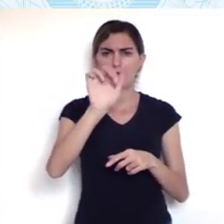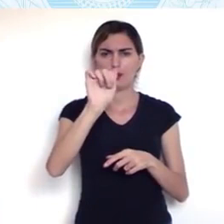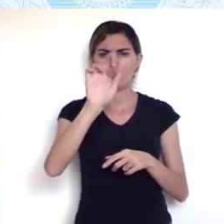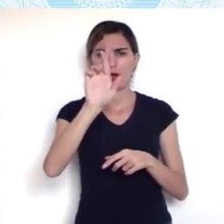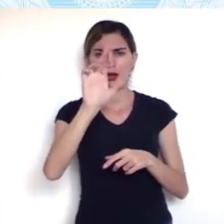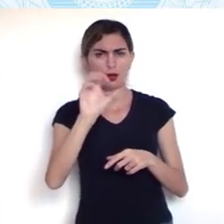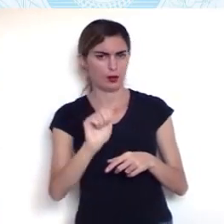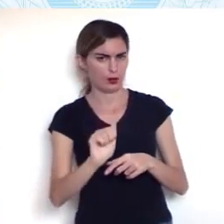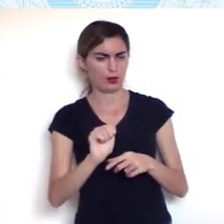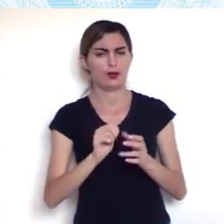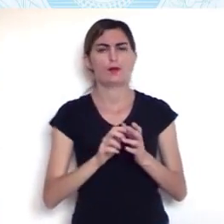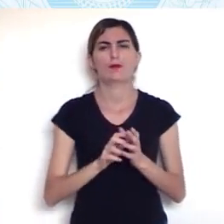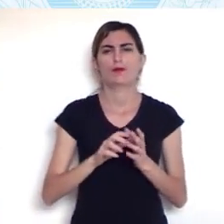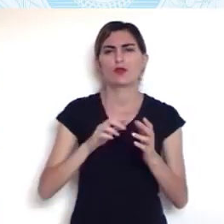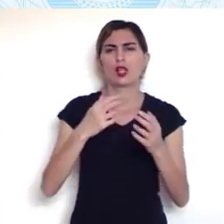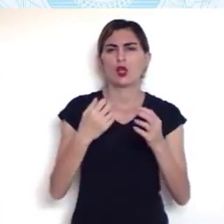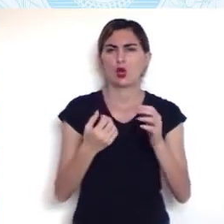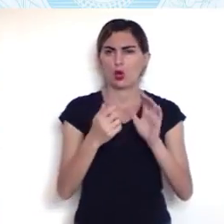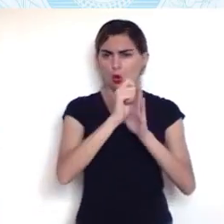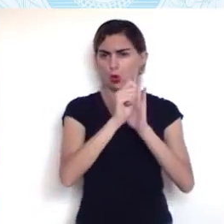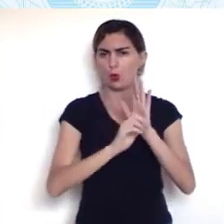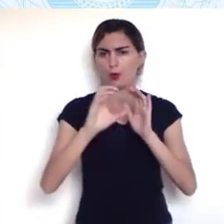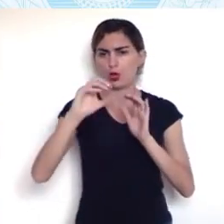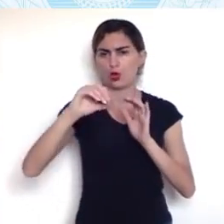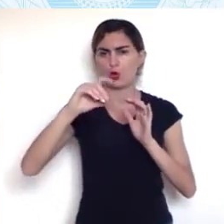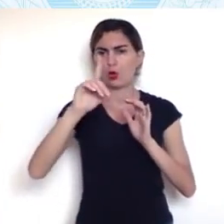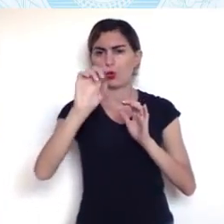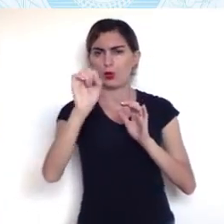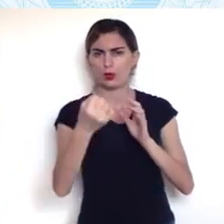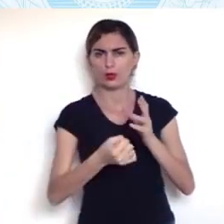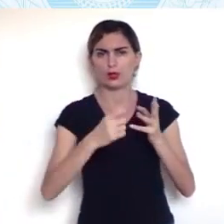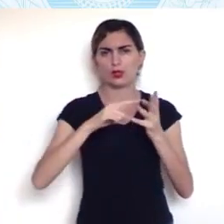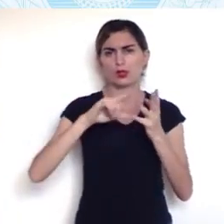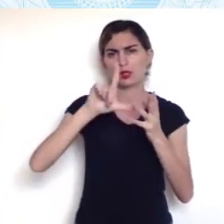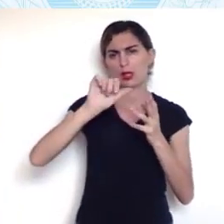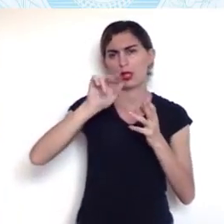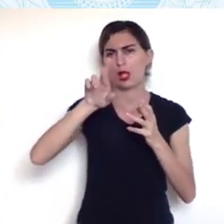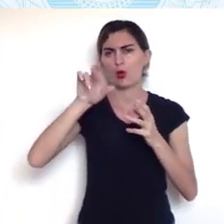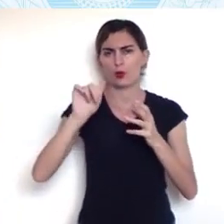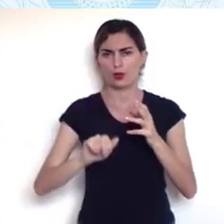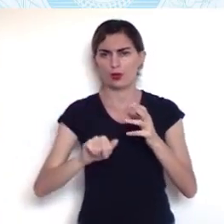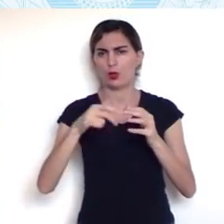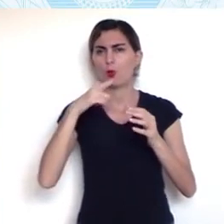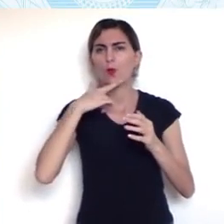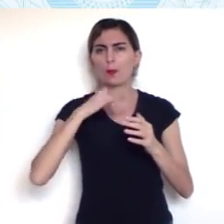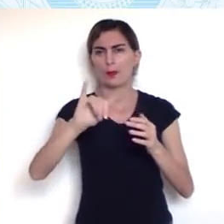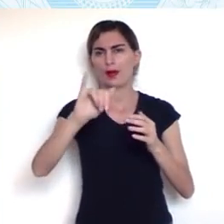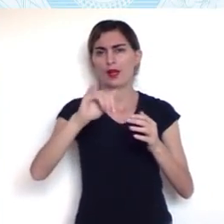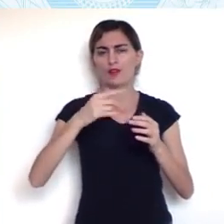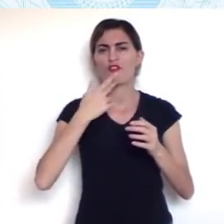África, Odes e Laura, e pai do humanismo,